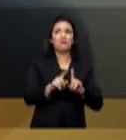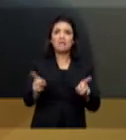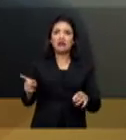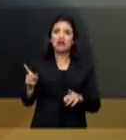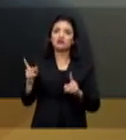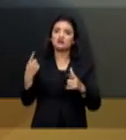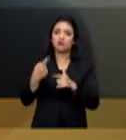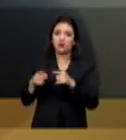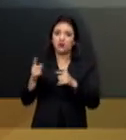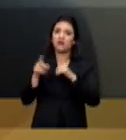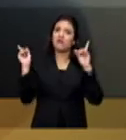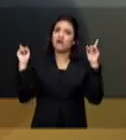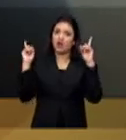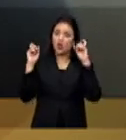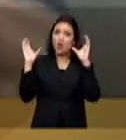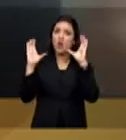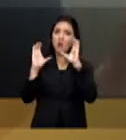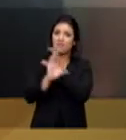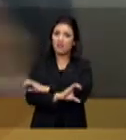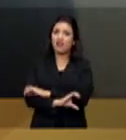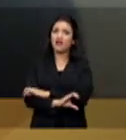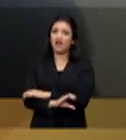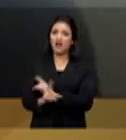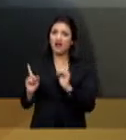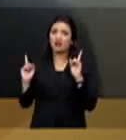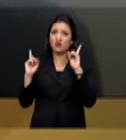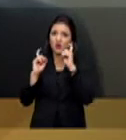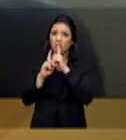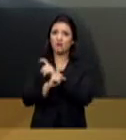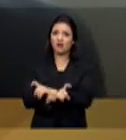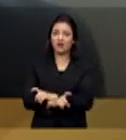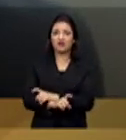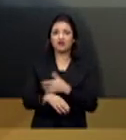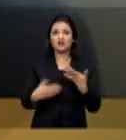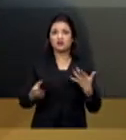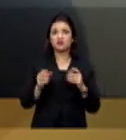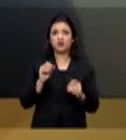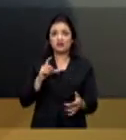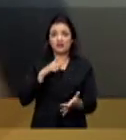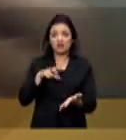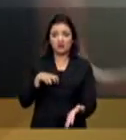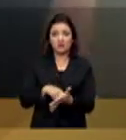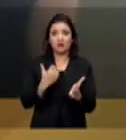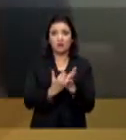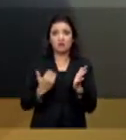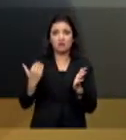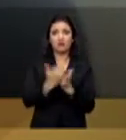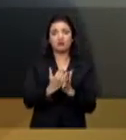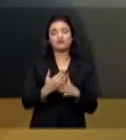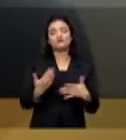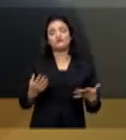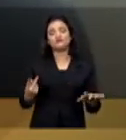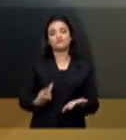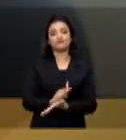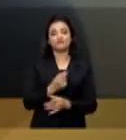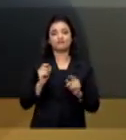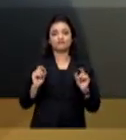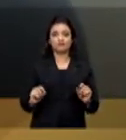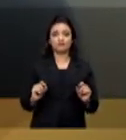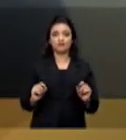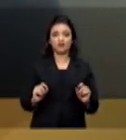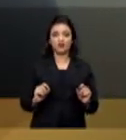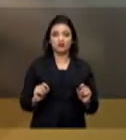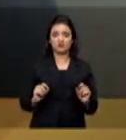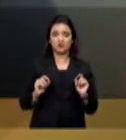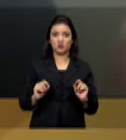e simples elevação da pena. Infelizmente, atinge-se situações como essa, em que há uma desproporcionalidade